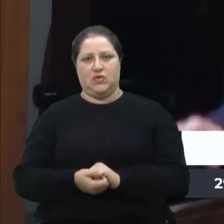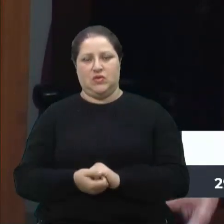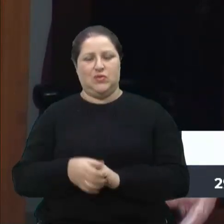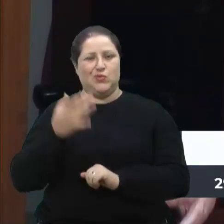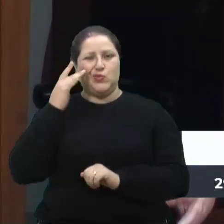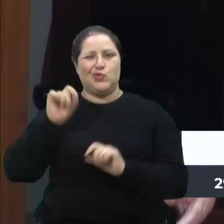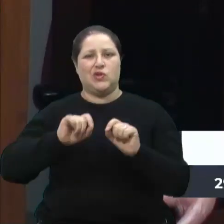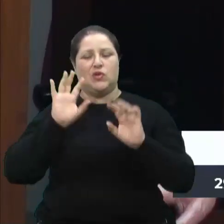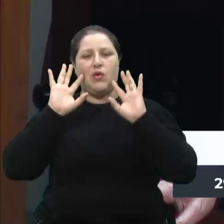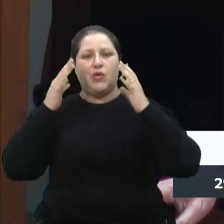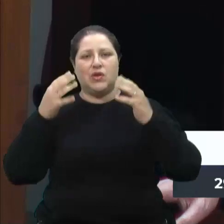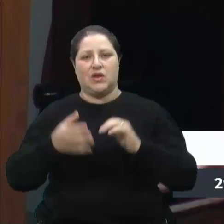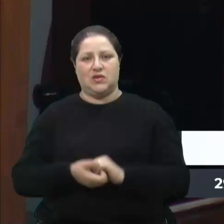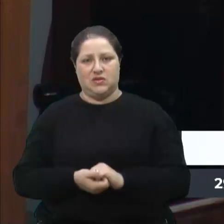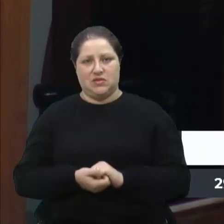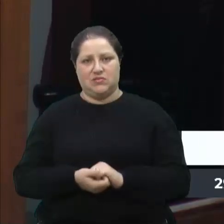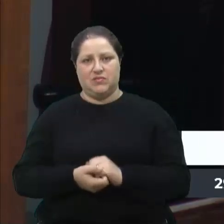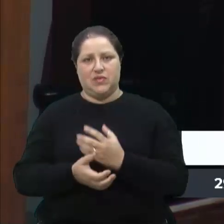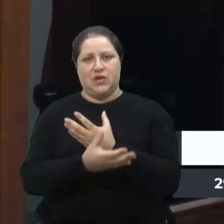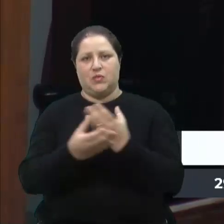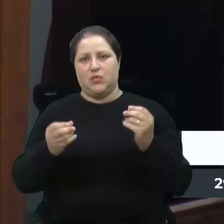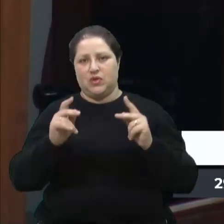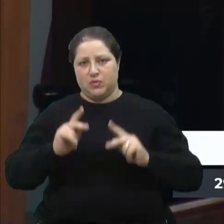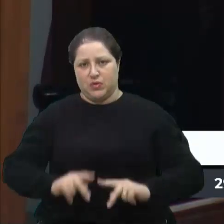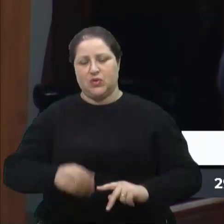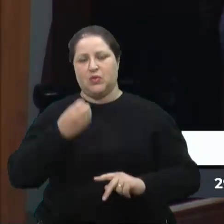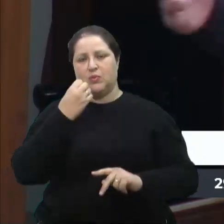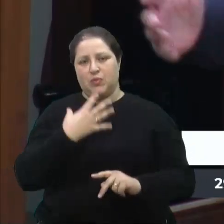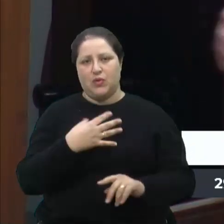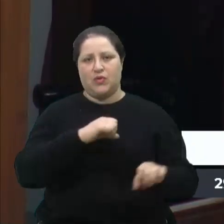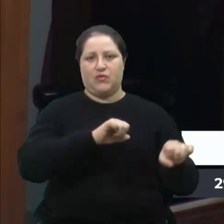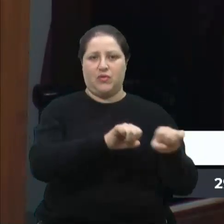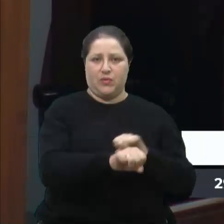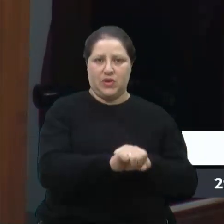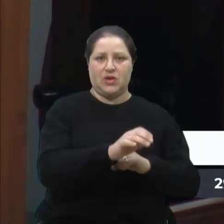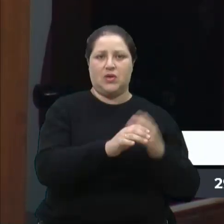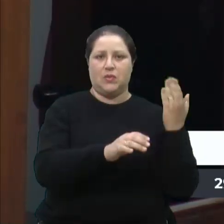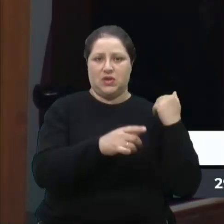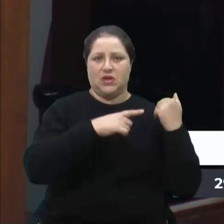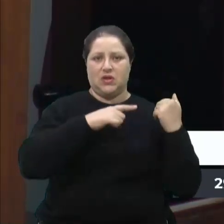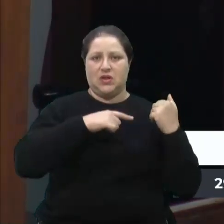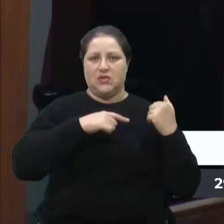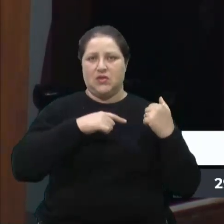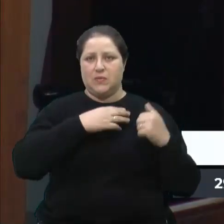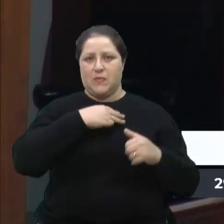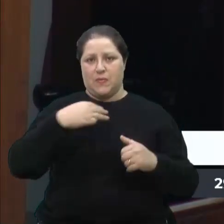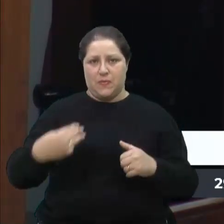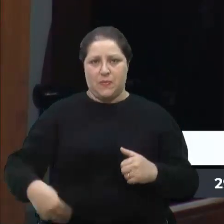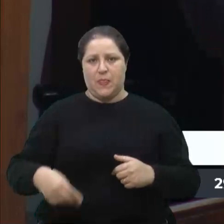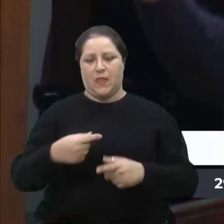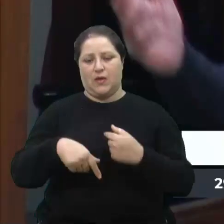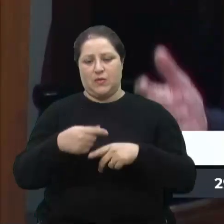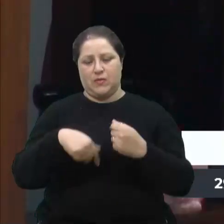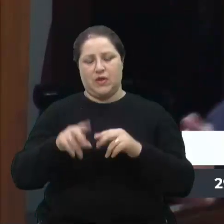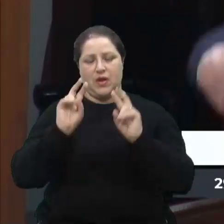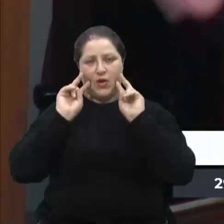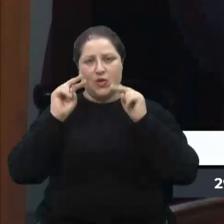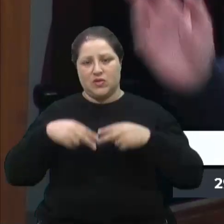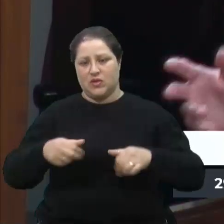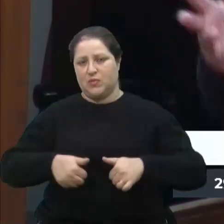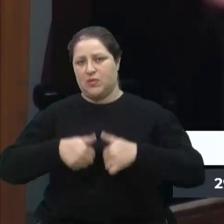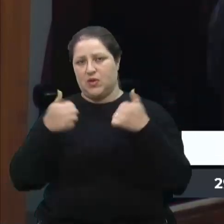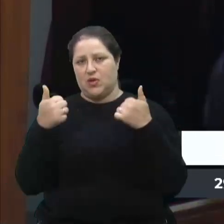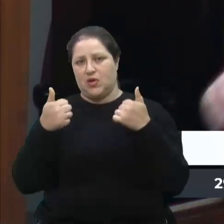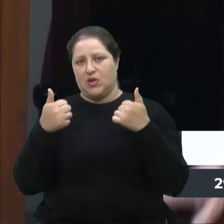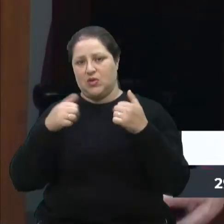que acontece. Tem tantas pessoas boas, formadas, que nós tínhamos um ministro da Economia que foi reconhecido como o melhor ministro da Economia do mundo. Não, tira